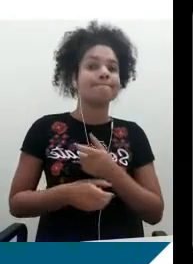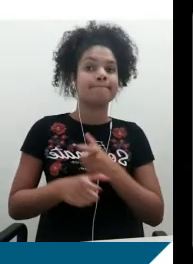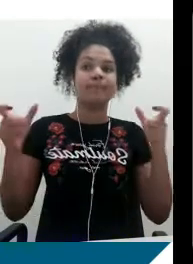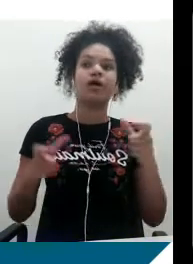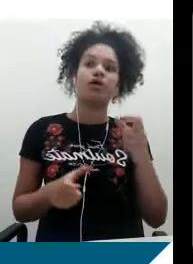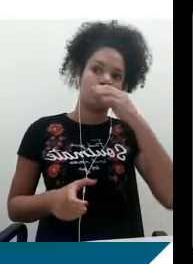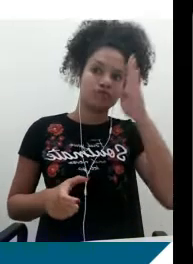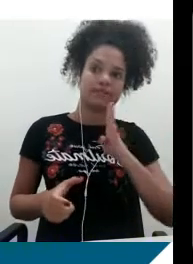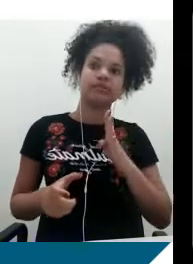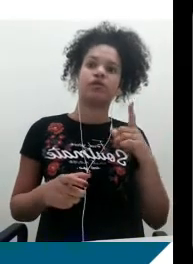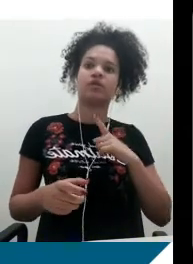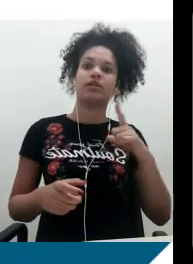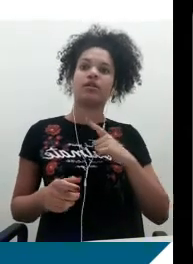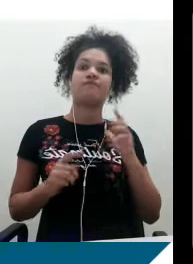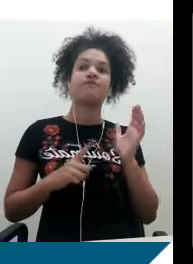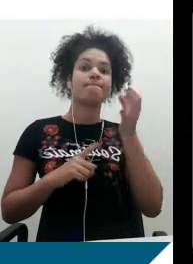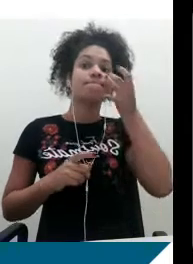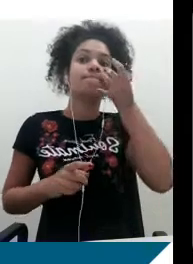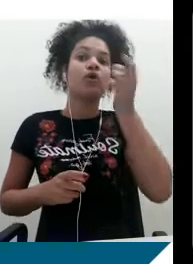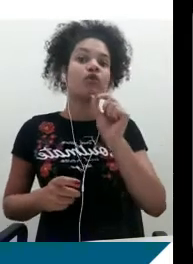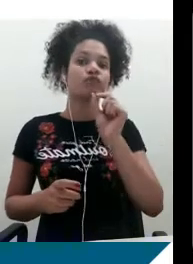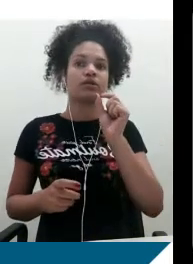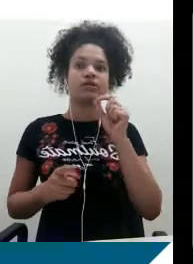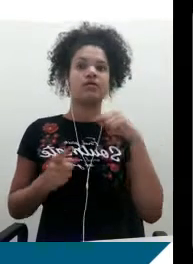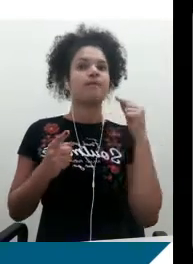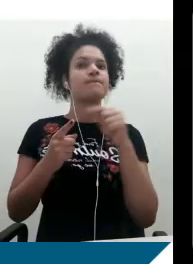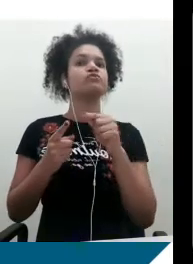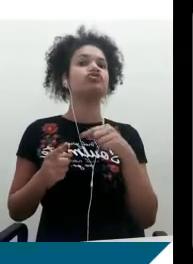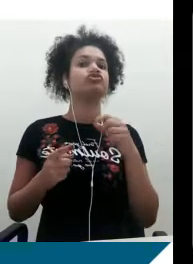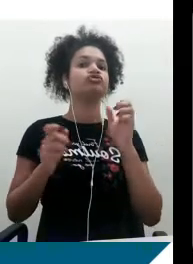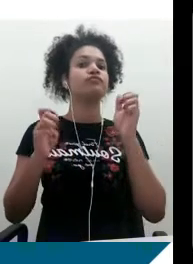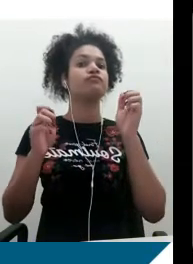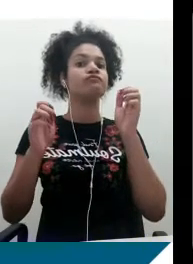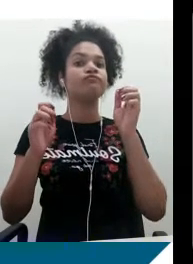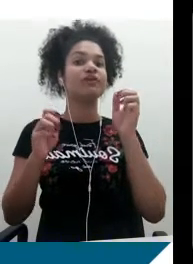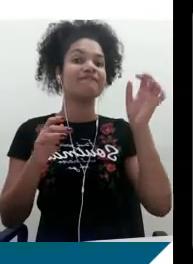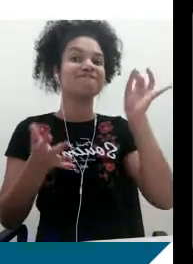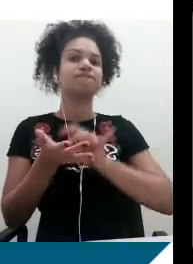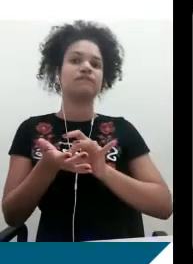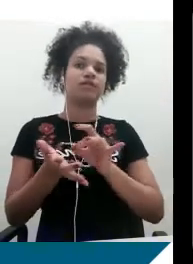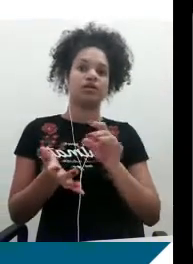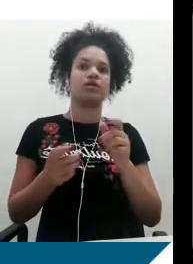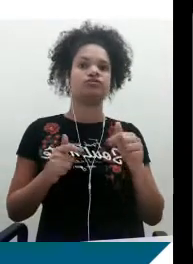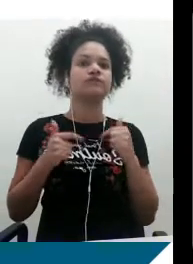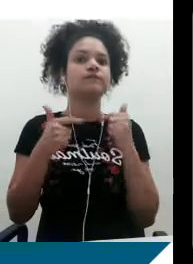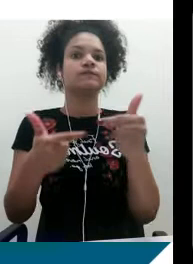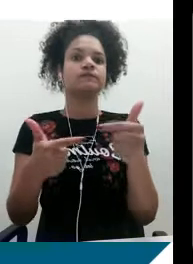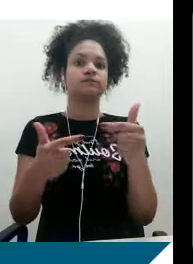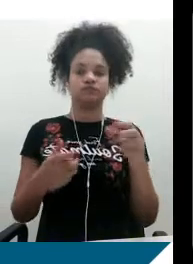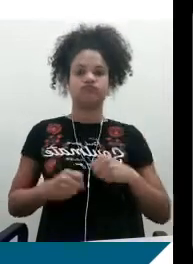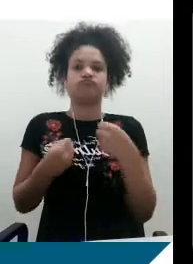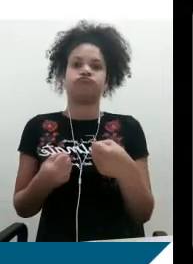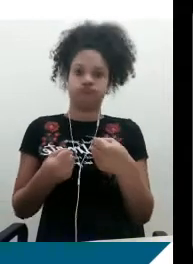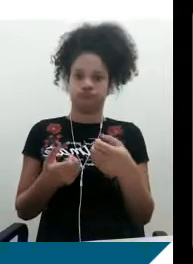Esse conceito pode ser muito difundido, pode ser um conceito mais restrito a alguns grupos sociais, mas é legal que já